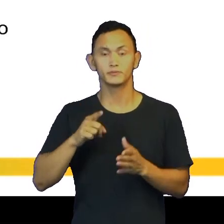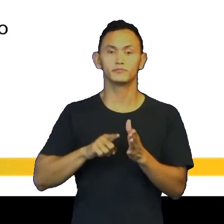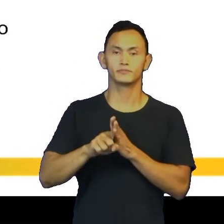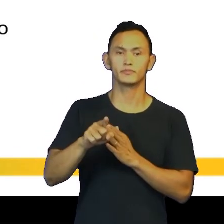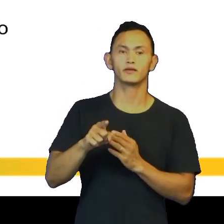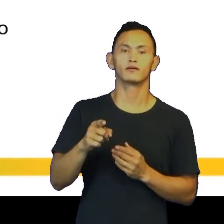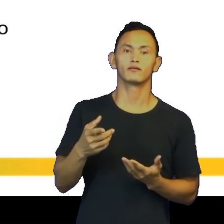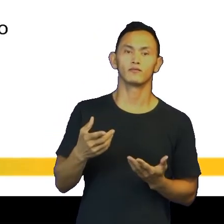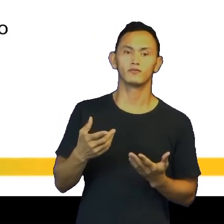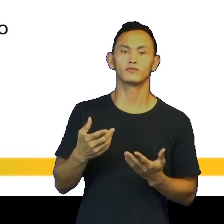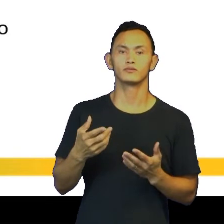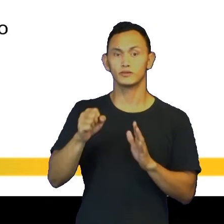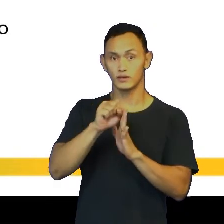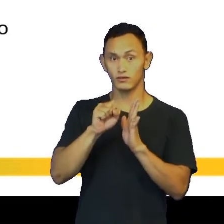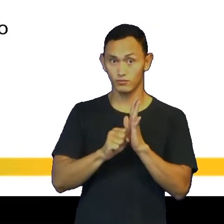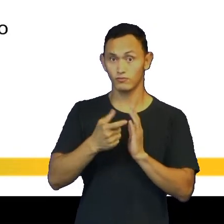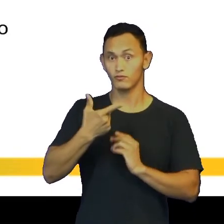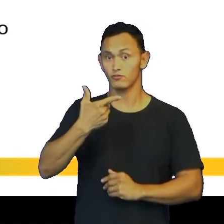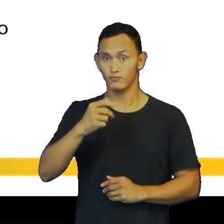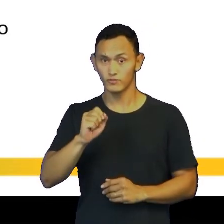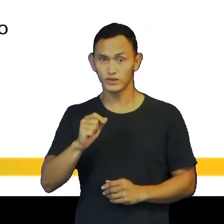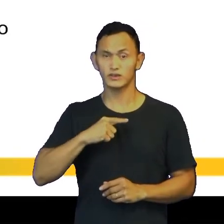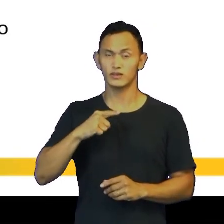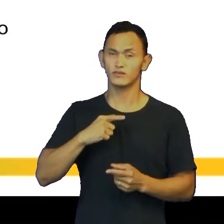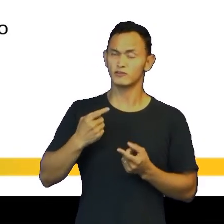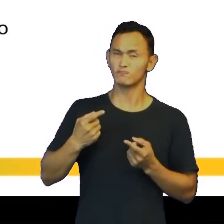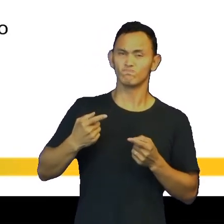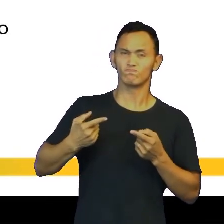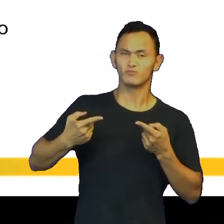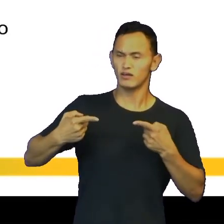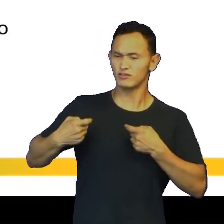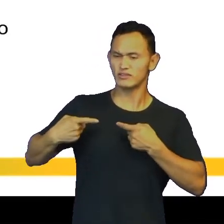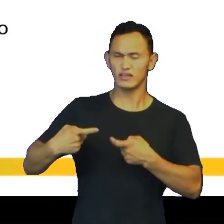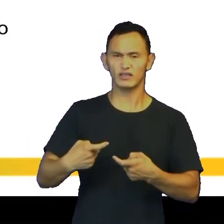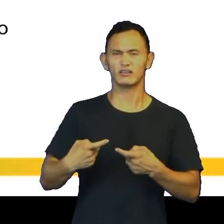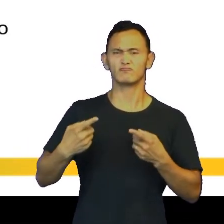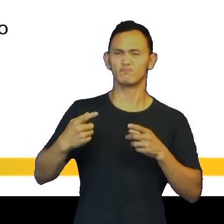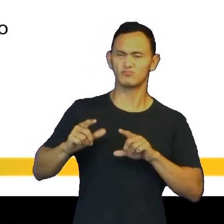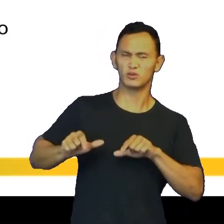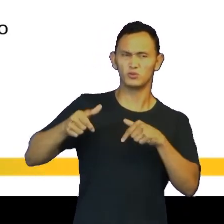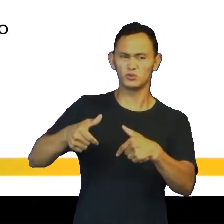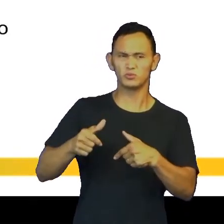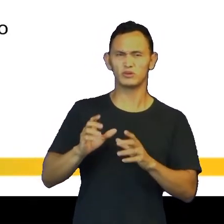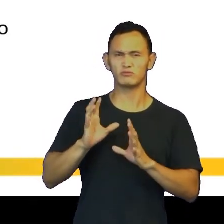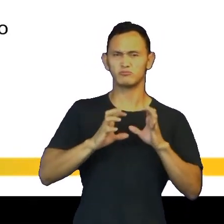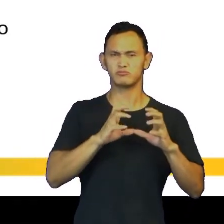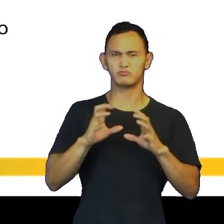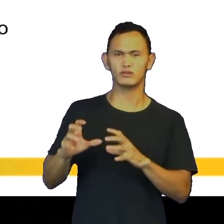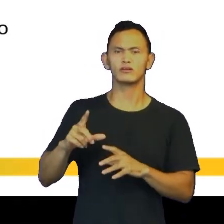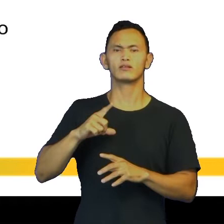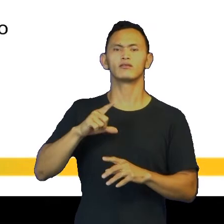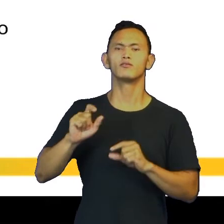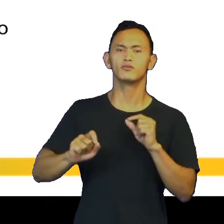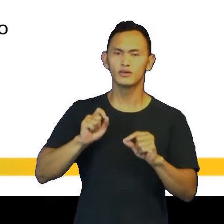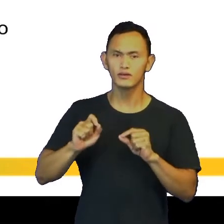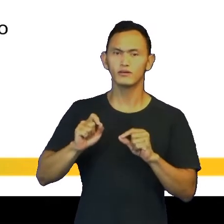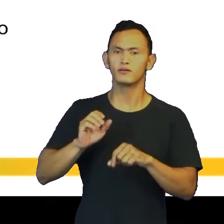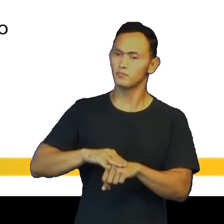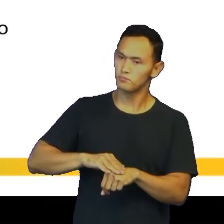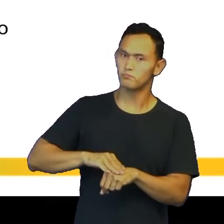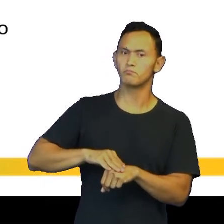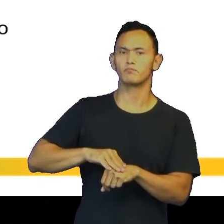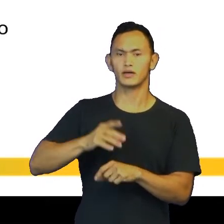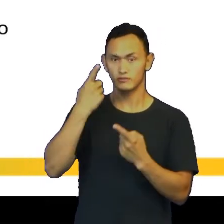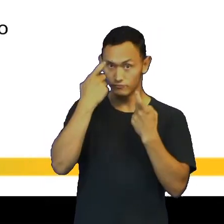do século 20 foi marcado por conflitos e processos que a escreveram como um dos mais violentos